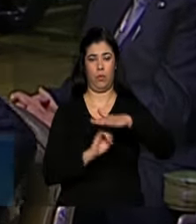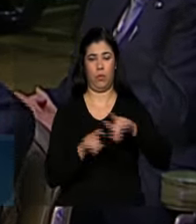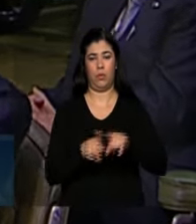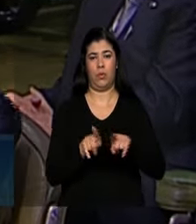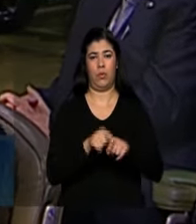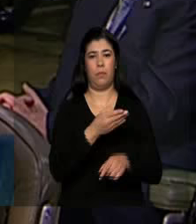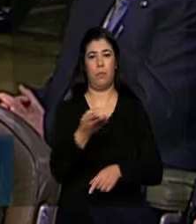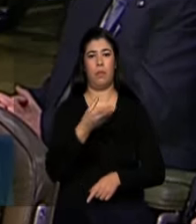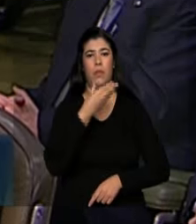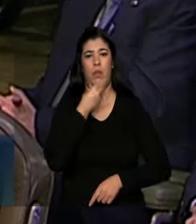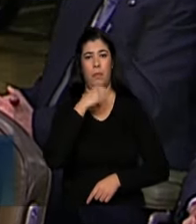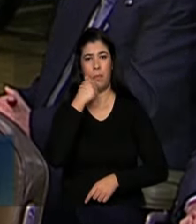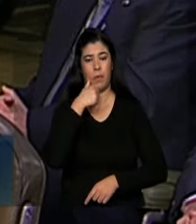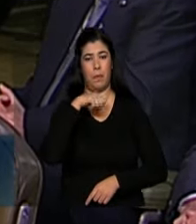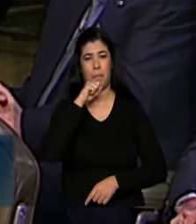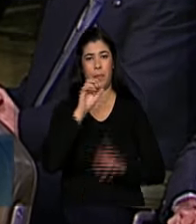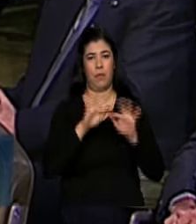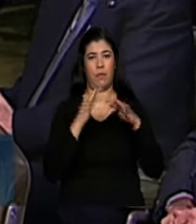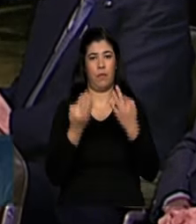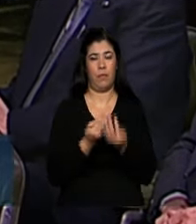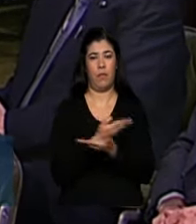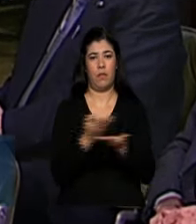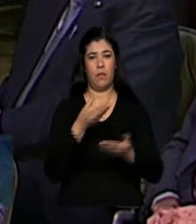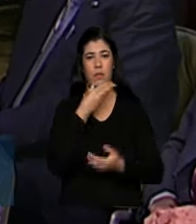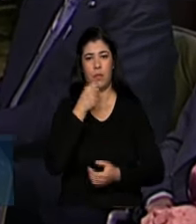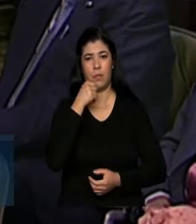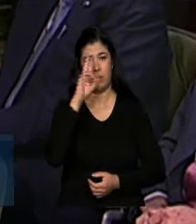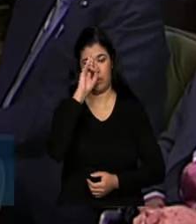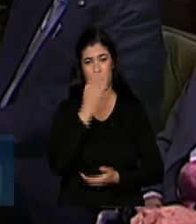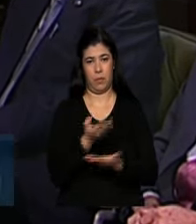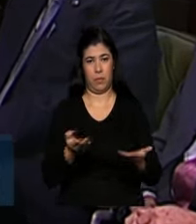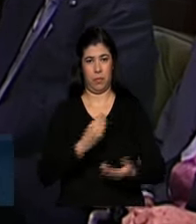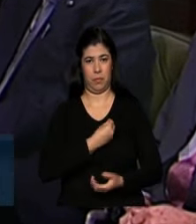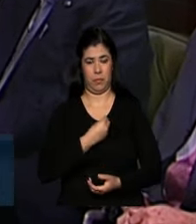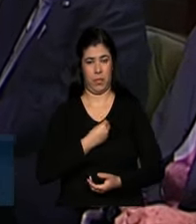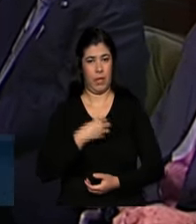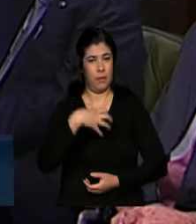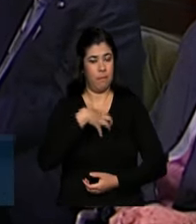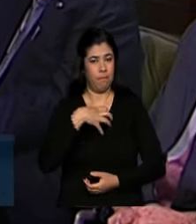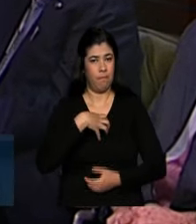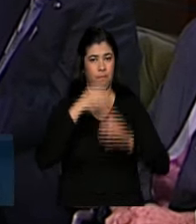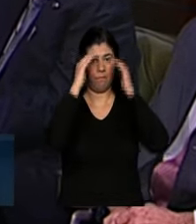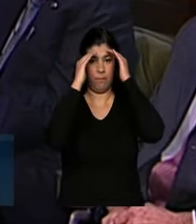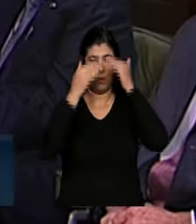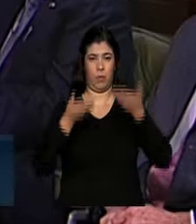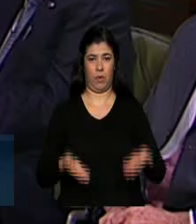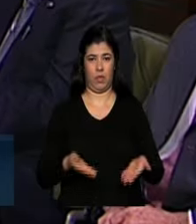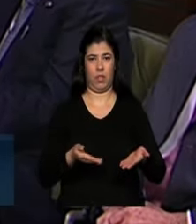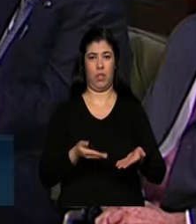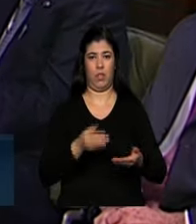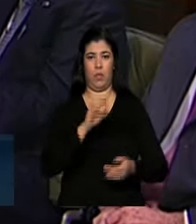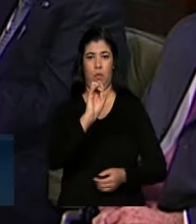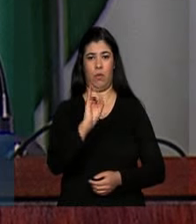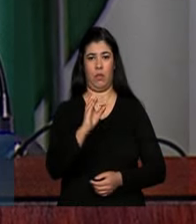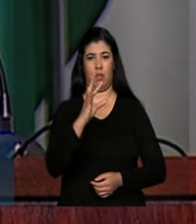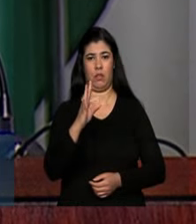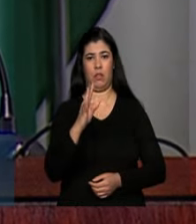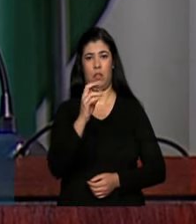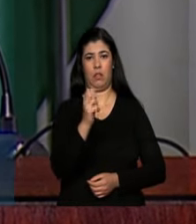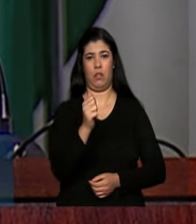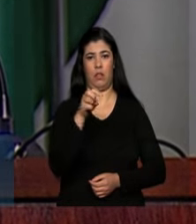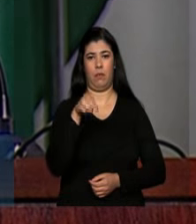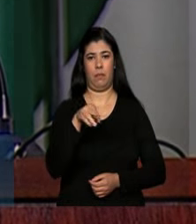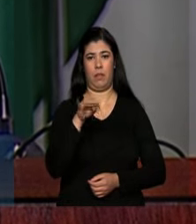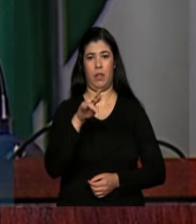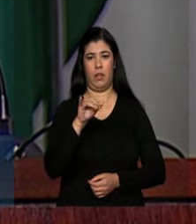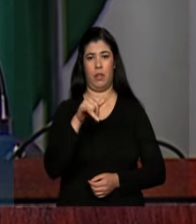dos formandos, senhoras e senhores. É com grande honra para o Itamaraty que o Itamaraty volta a receber